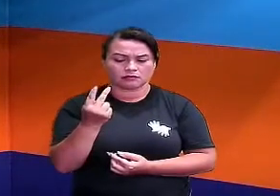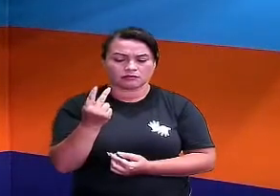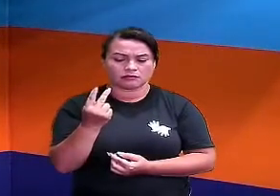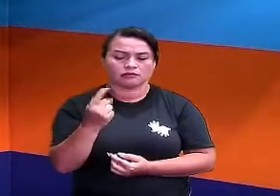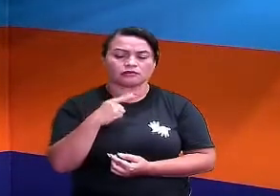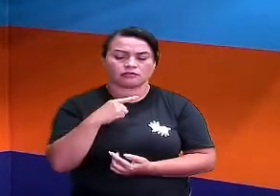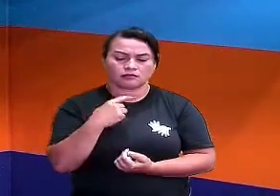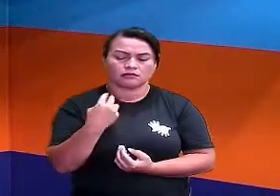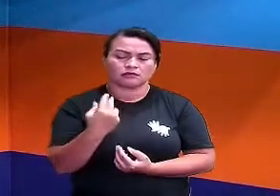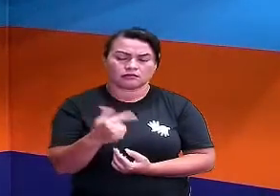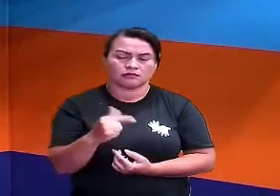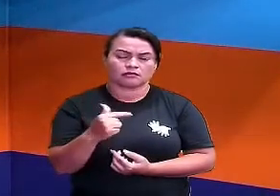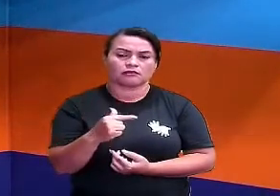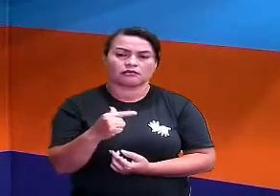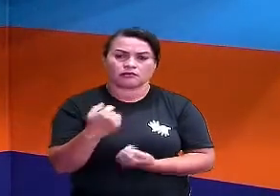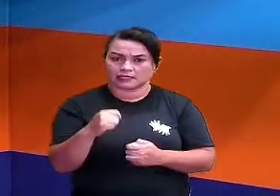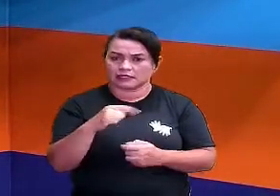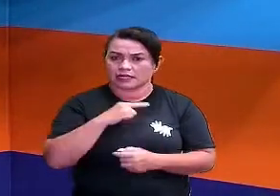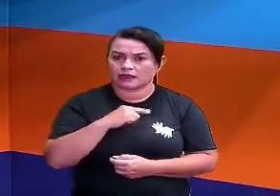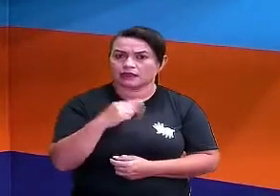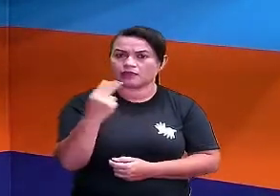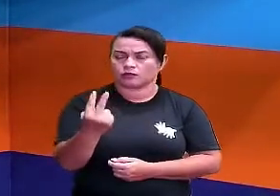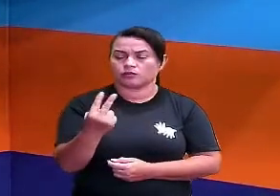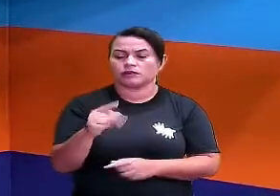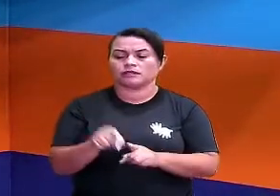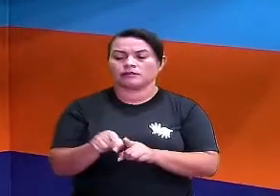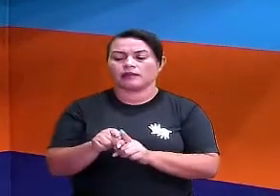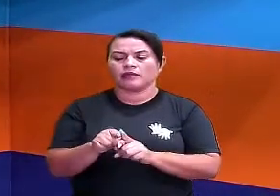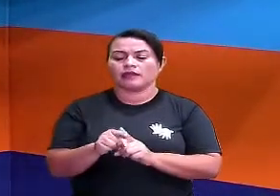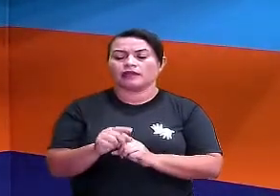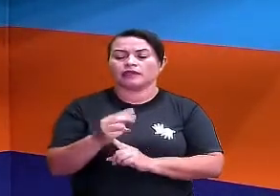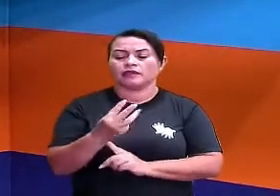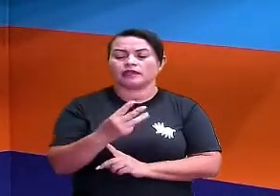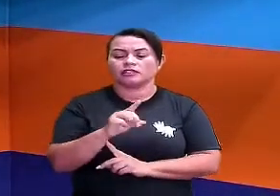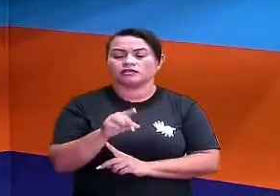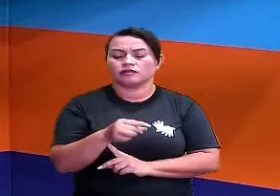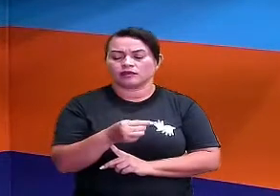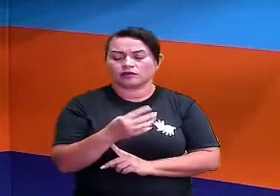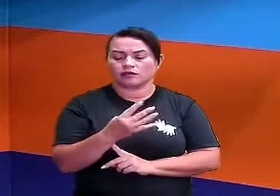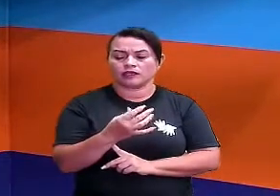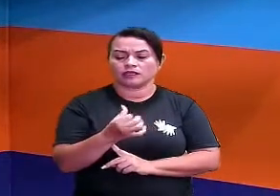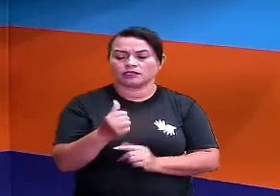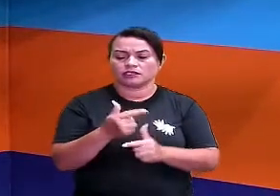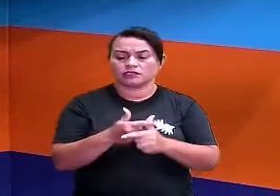2 casas decimais. Então, 3,46 dividido por 2 é igual a